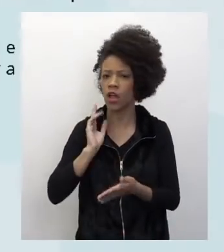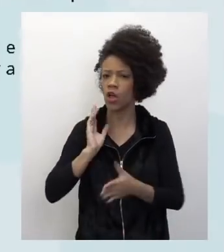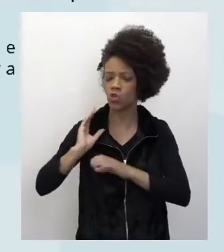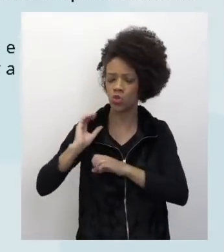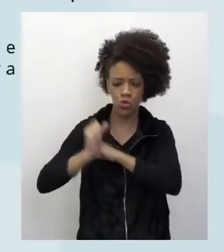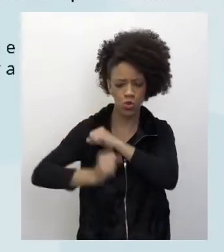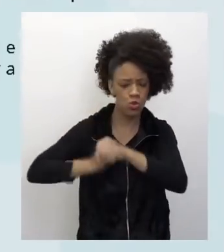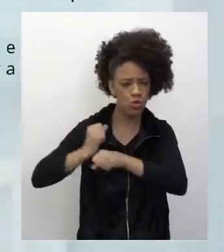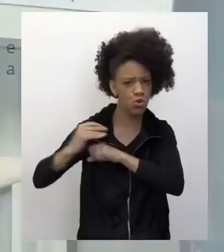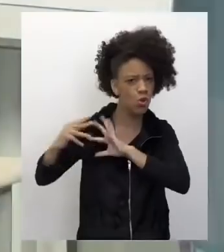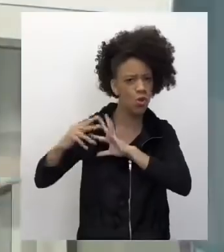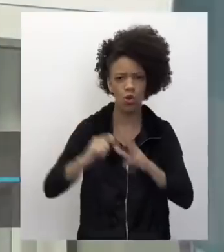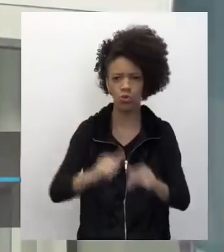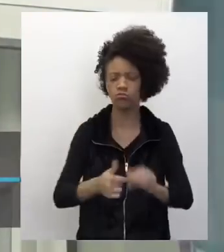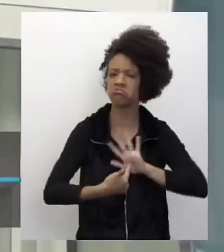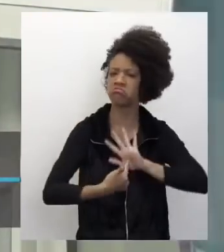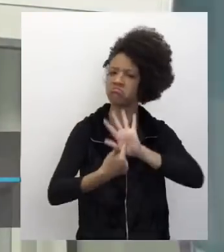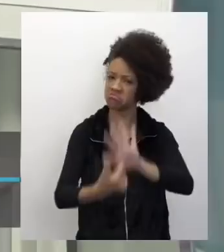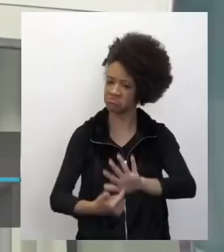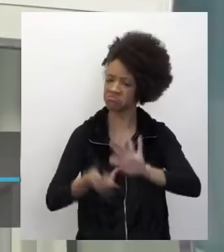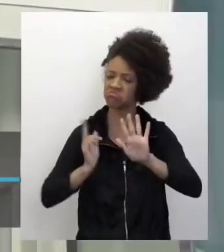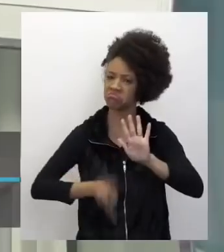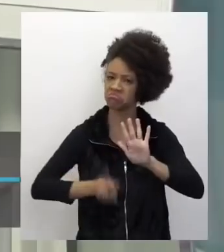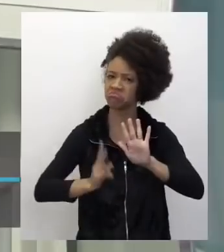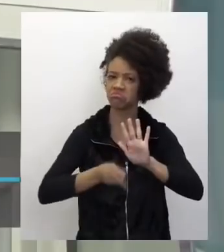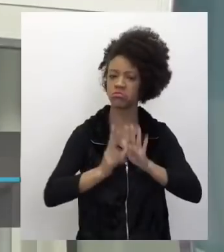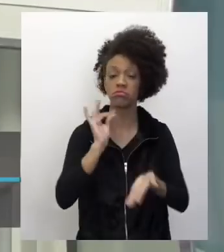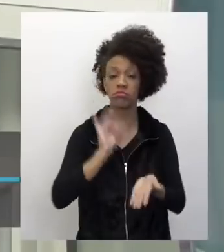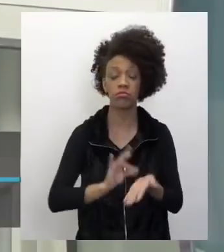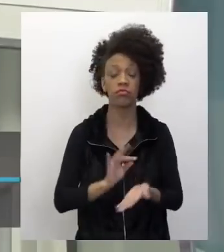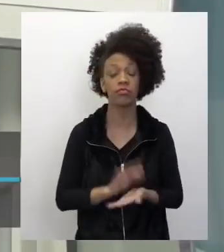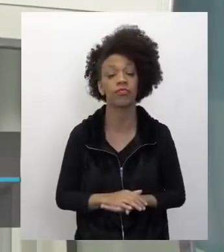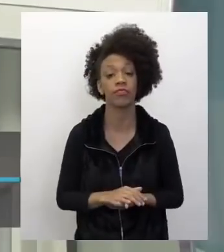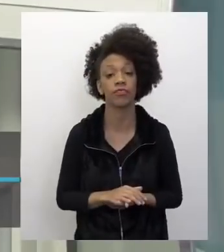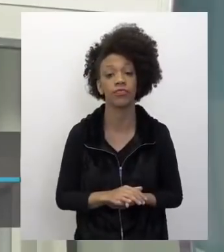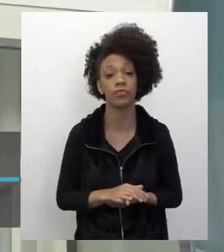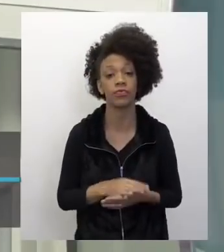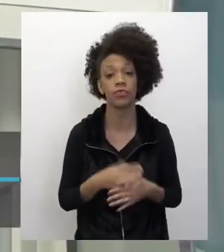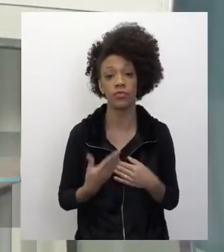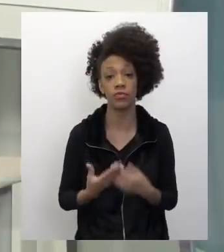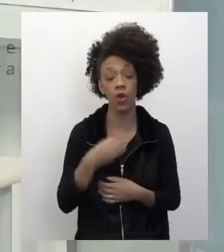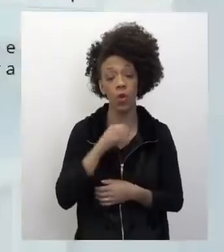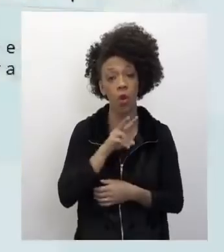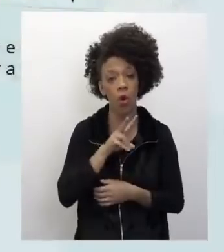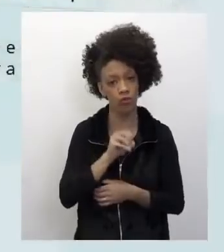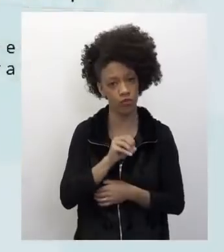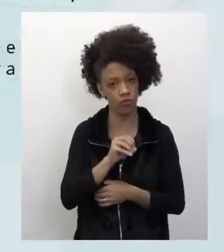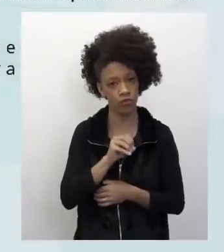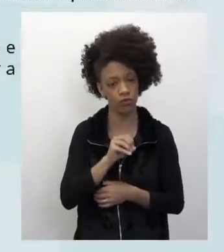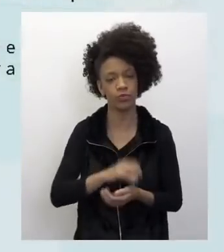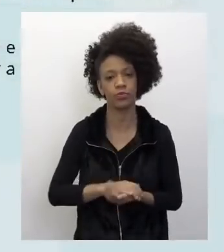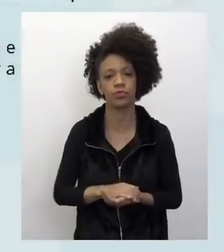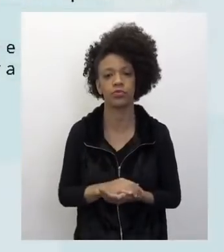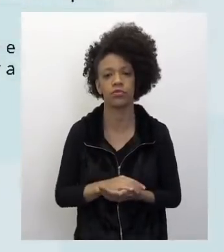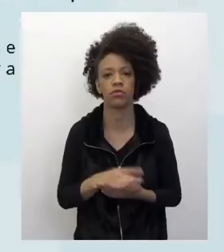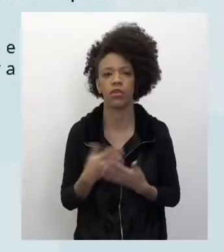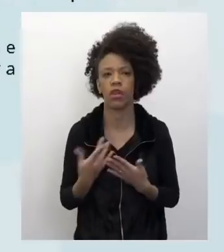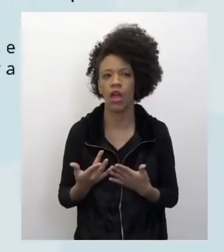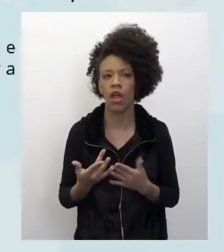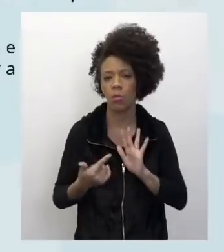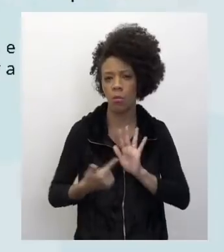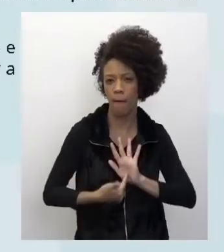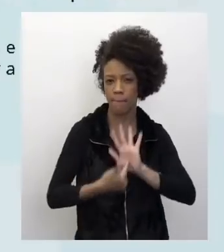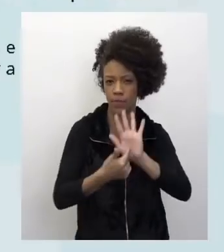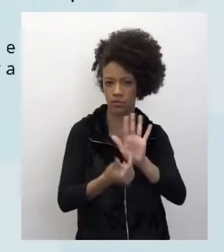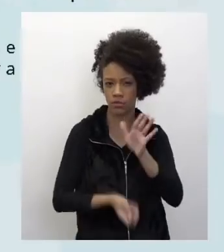uma apresentação fixa do Cirque du Soleil. Ovo era um desses espetáculos. É uma apresentação